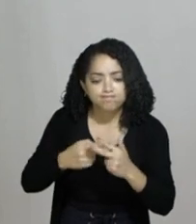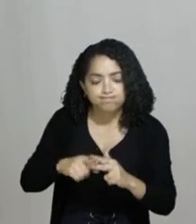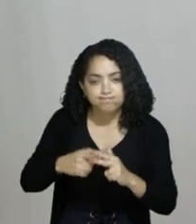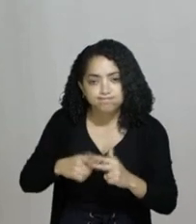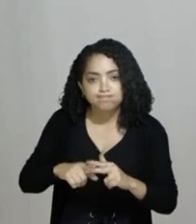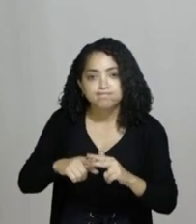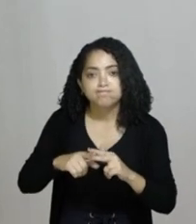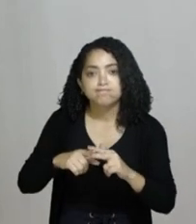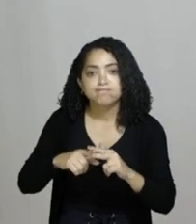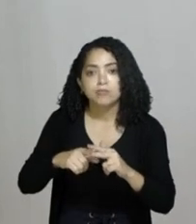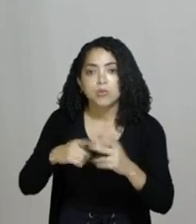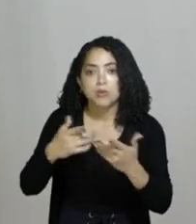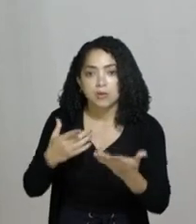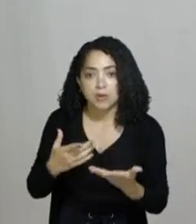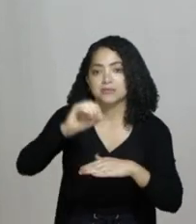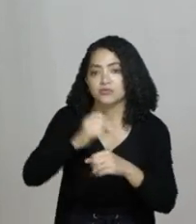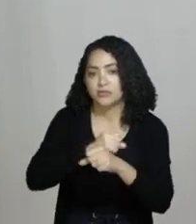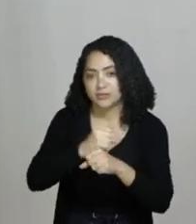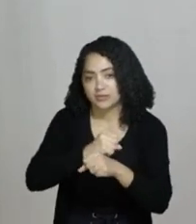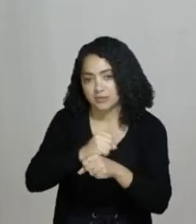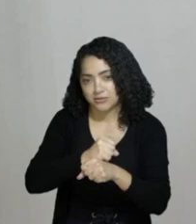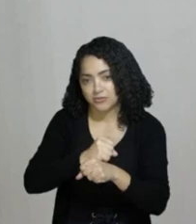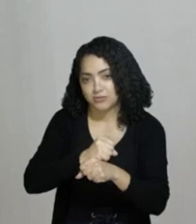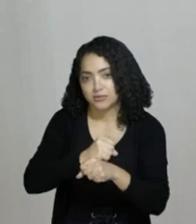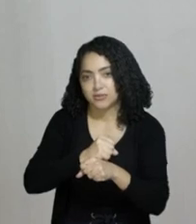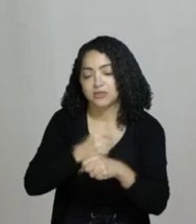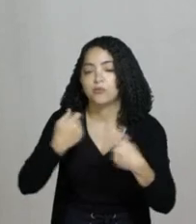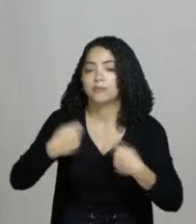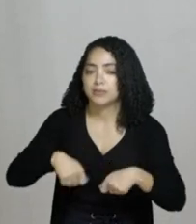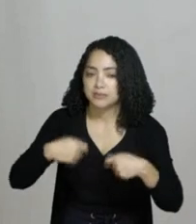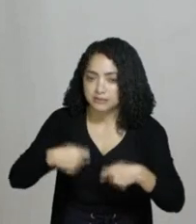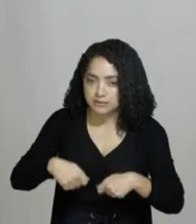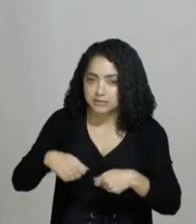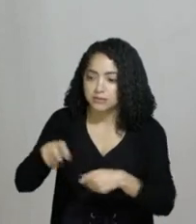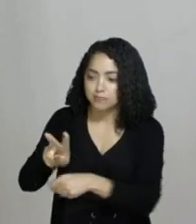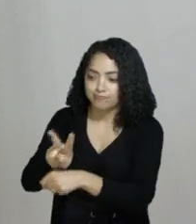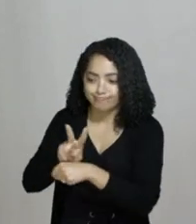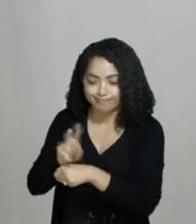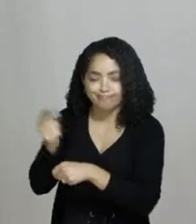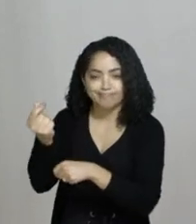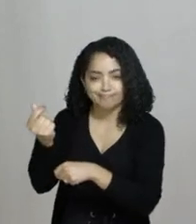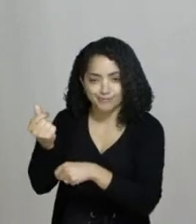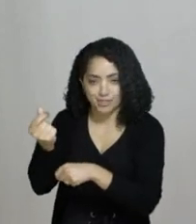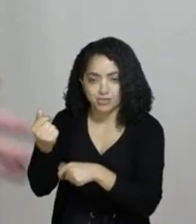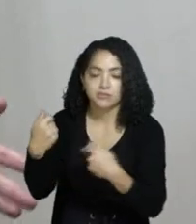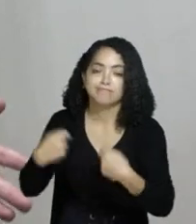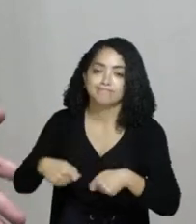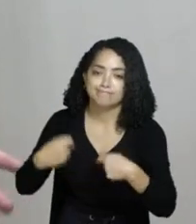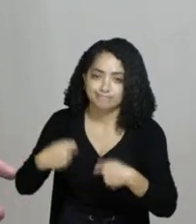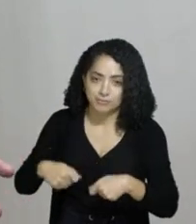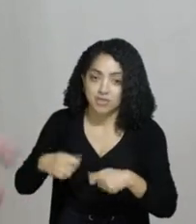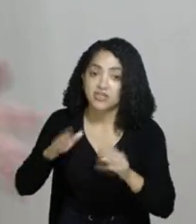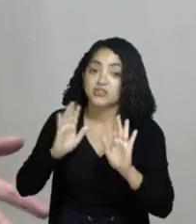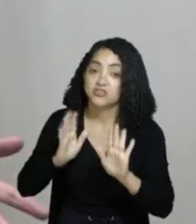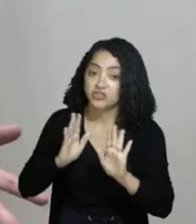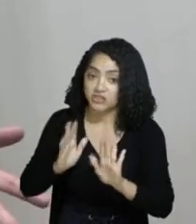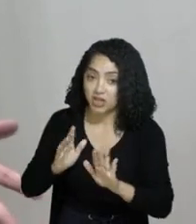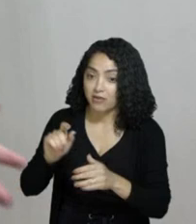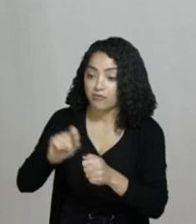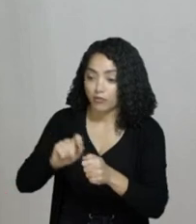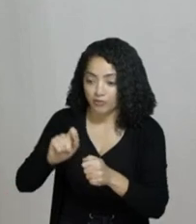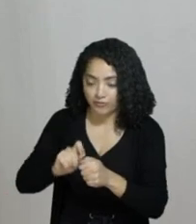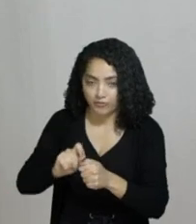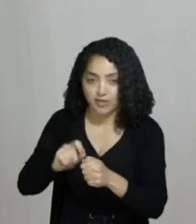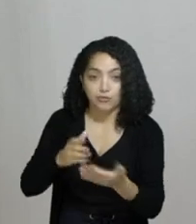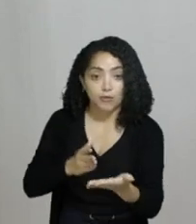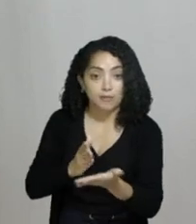principalmente no Extra Catarinense Vai ser necessário fazer empréstimo não tem outro caminho já foi feito o império aprovado na sua